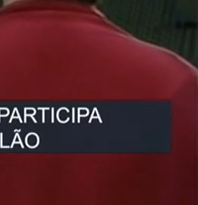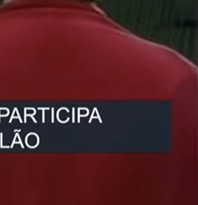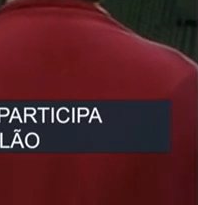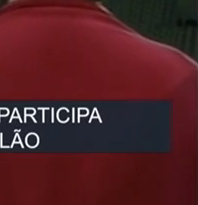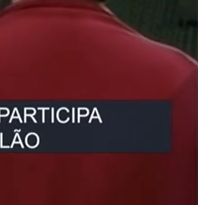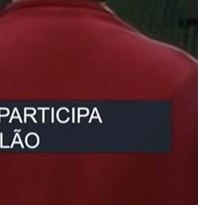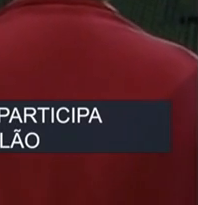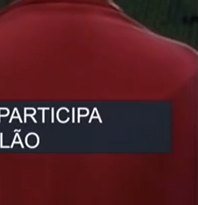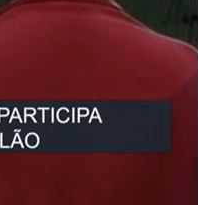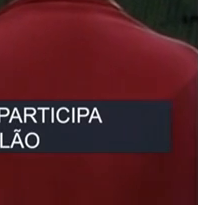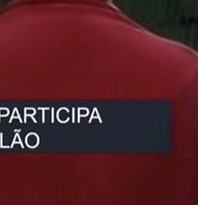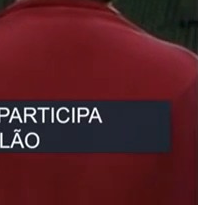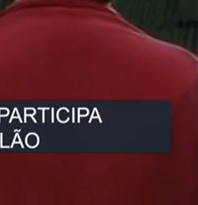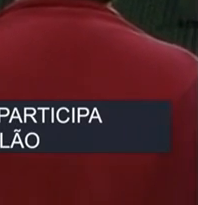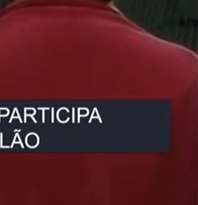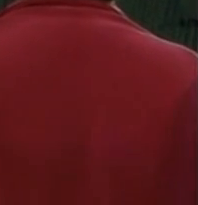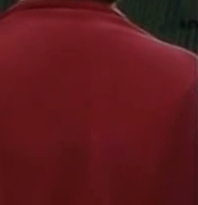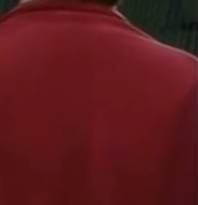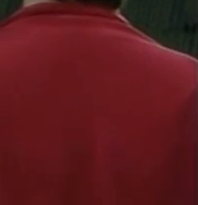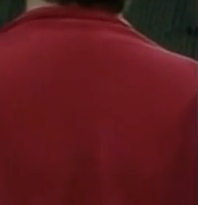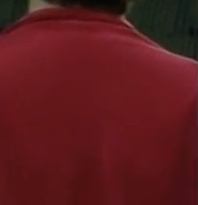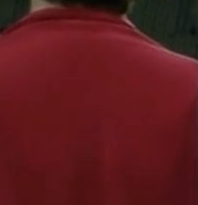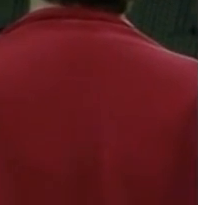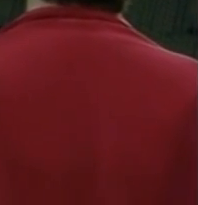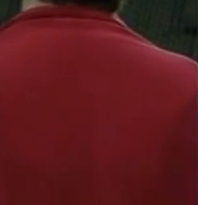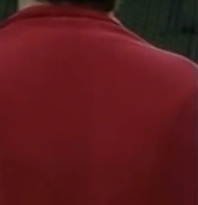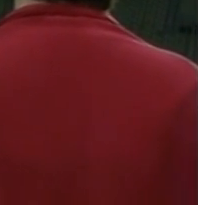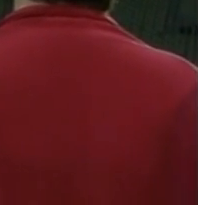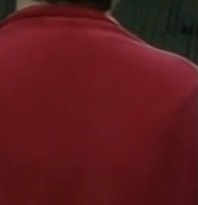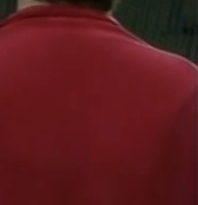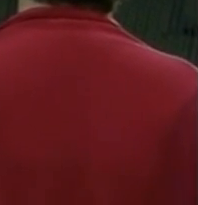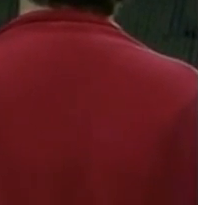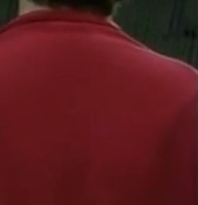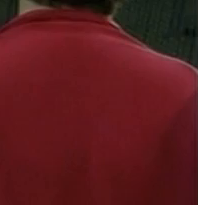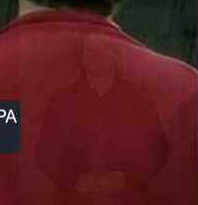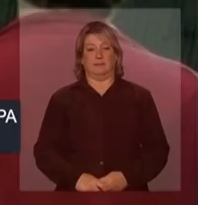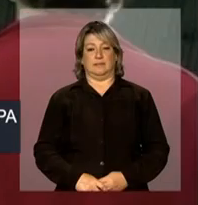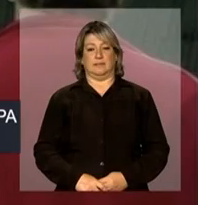realmente uma bela obra. Um vídeo.